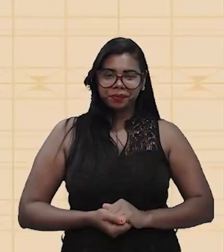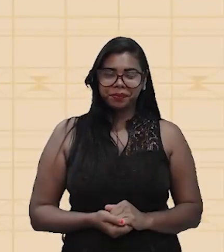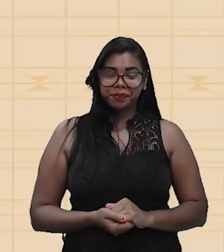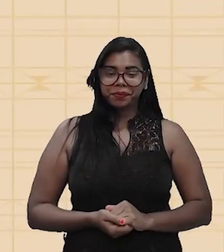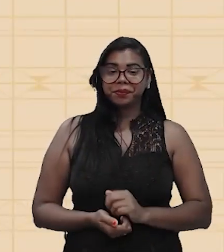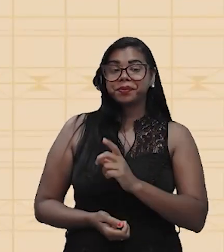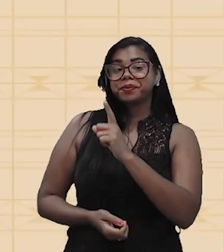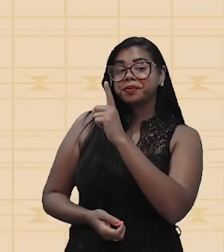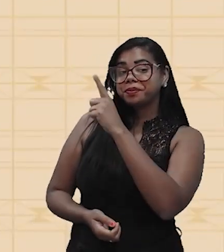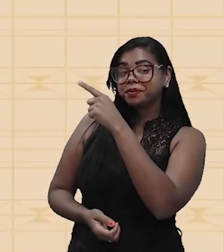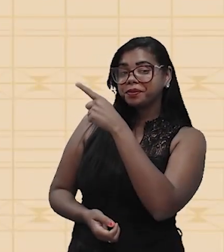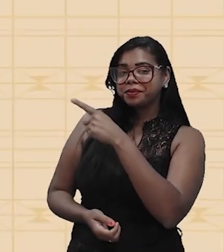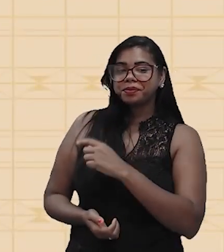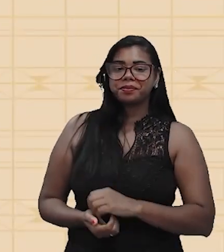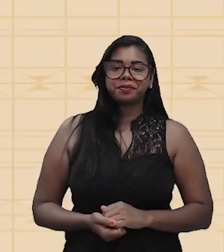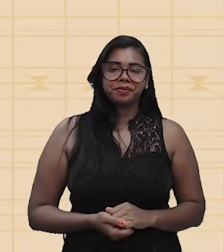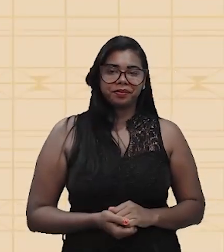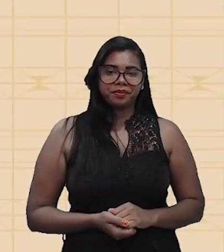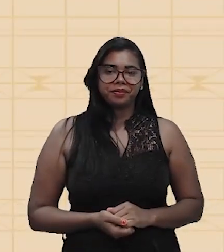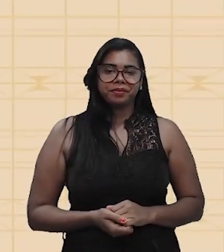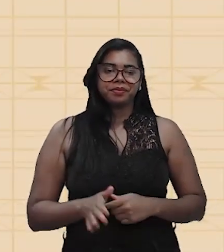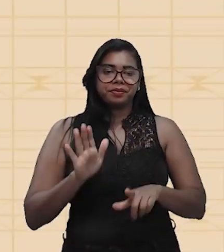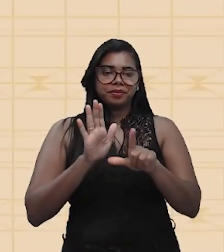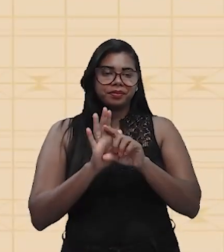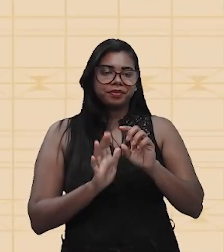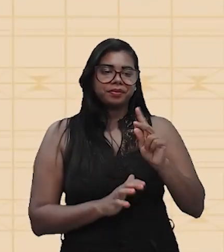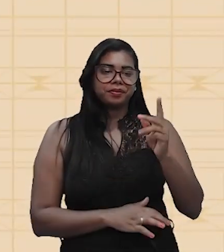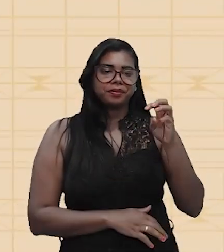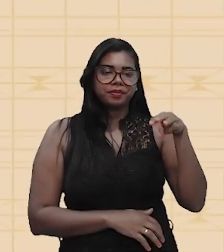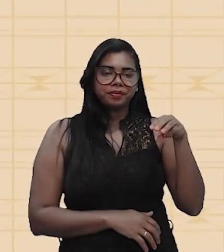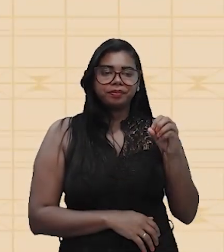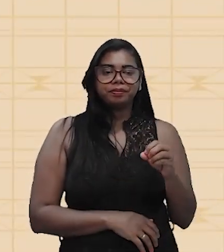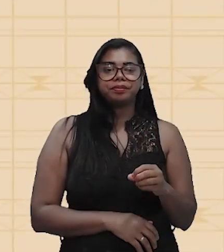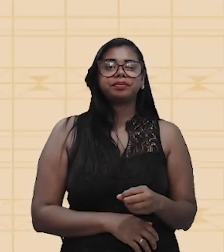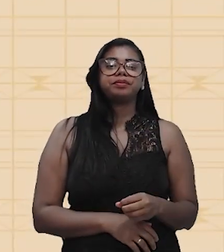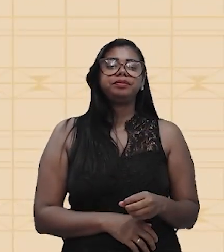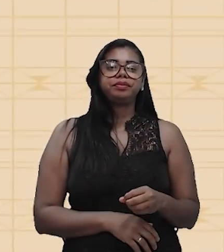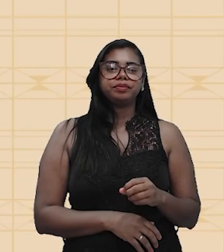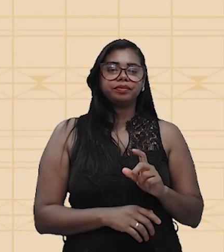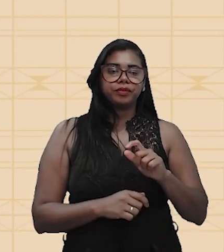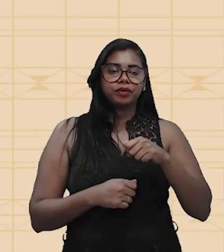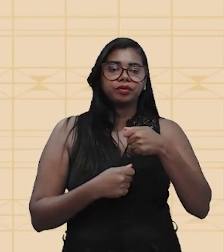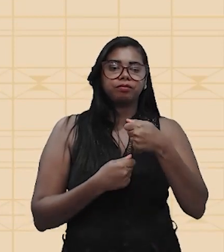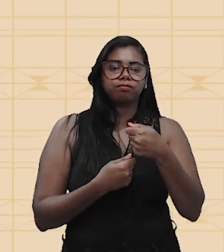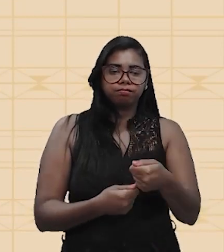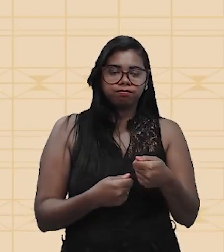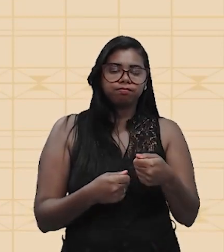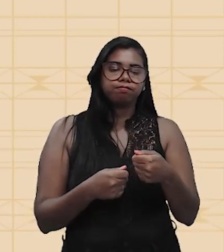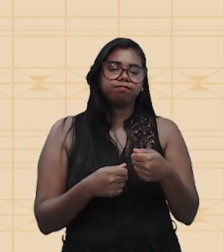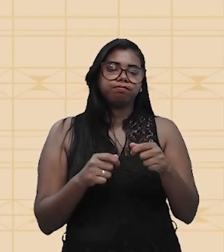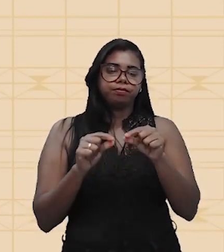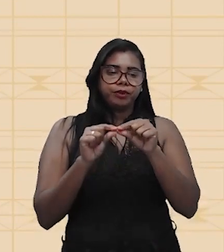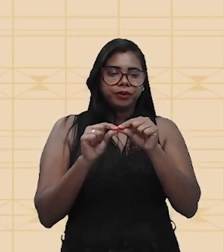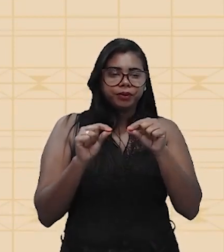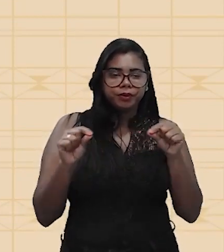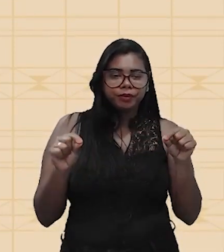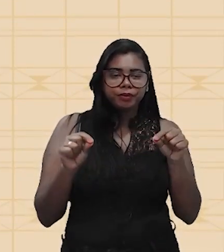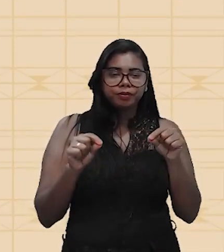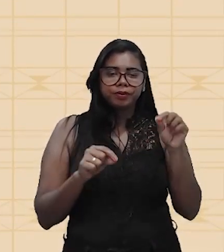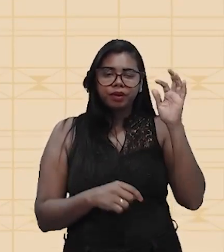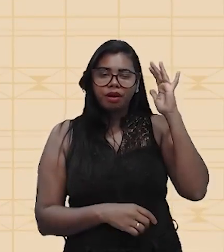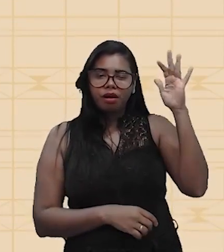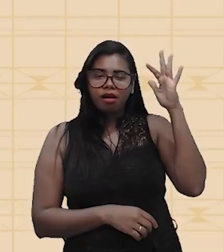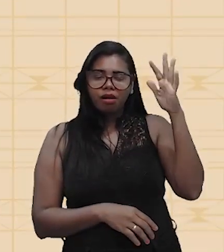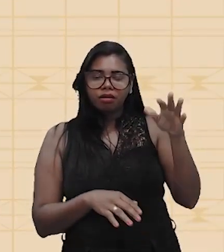a lei de Ohm, ela vai estar identificando o quê? Uma resistência que nós vamos atribuir no fio. Então imagine então uma corrente,